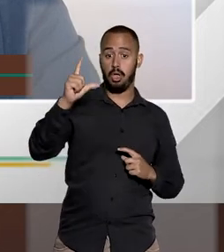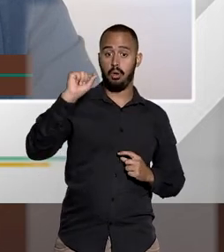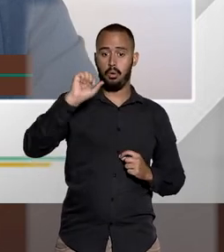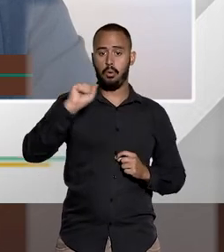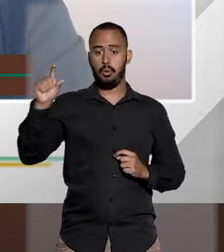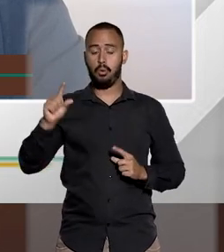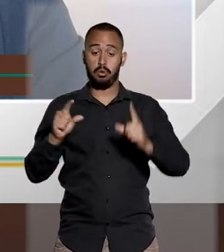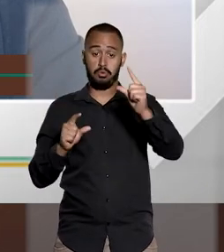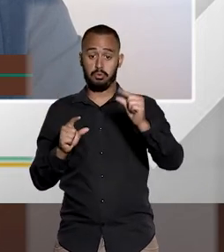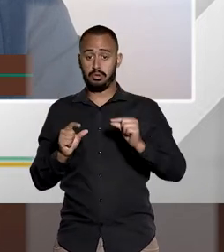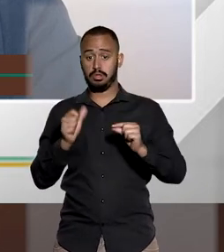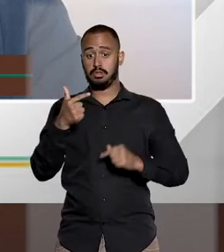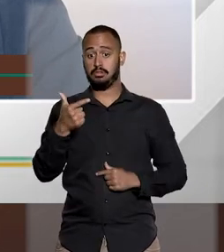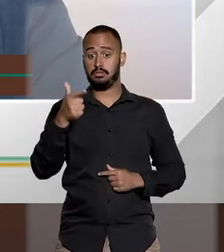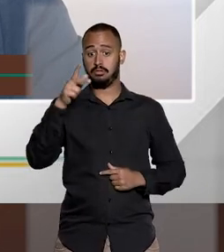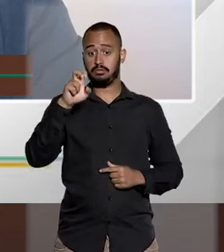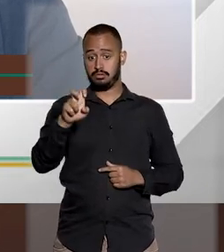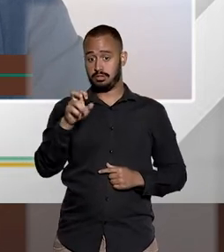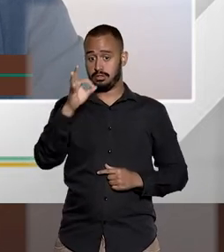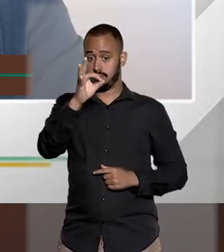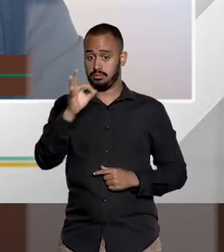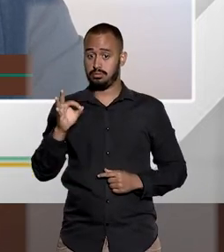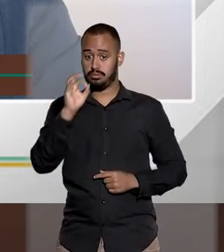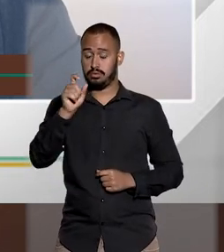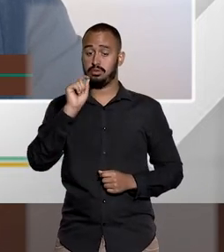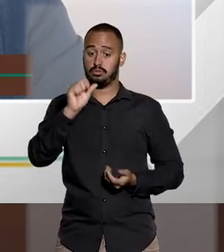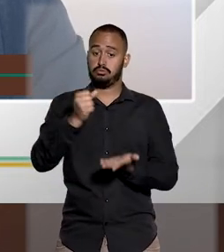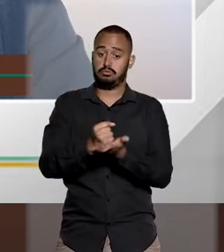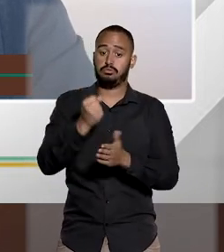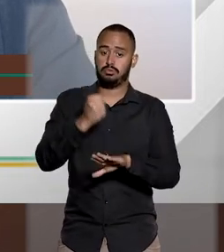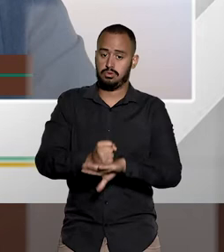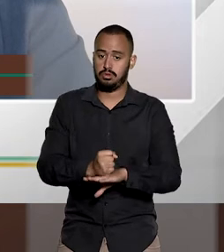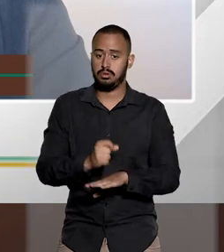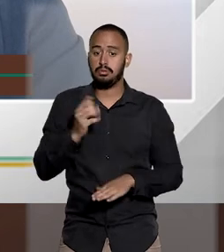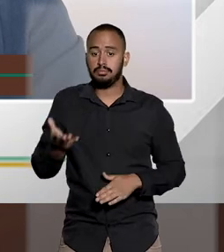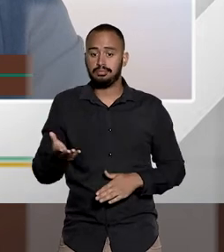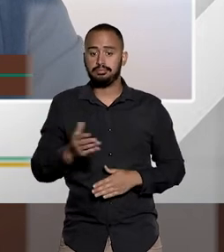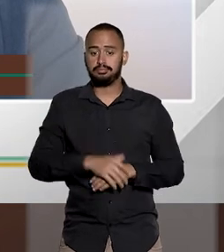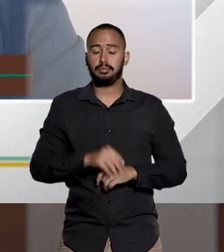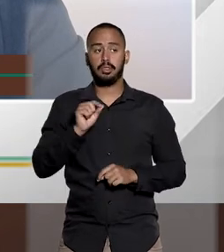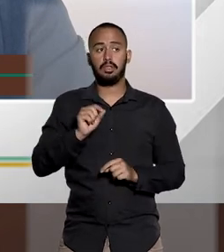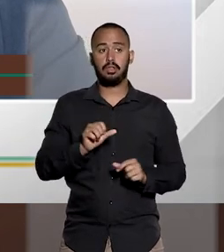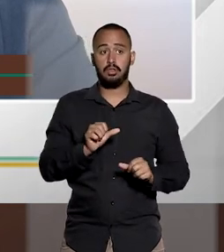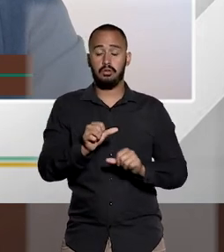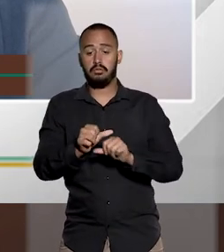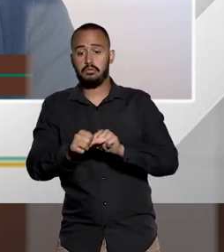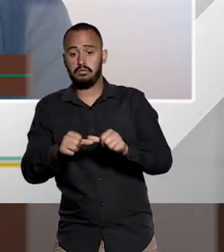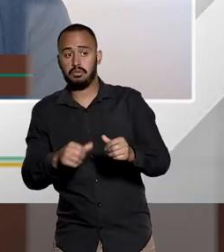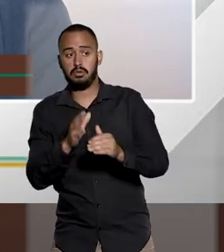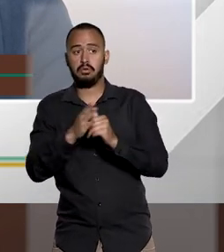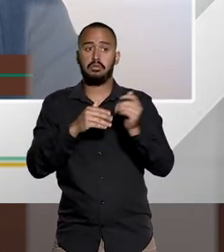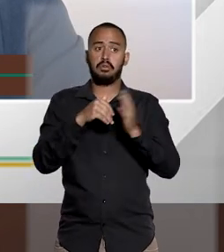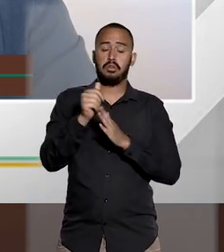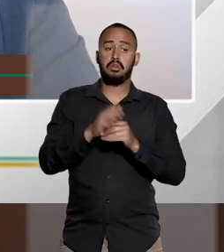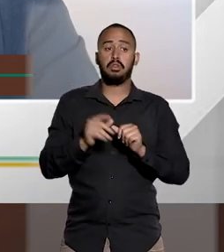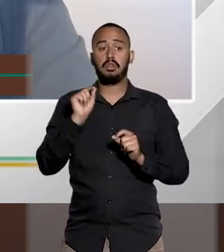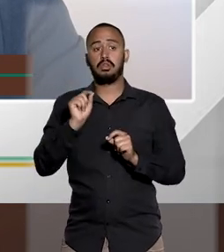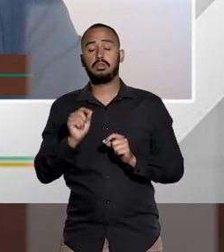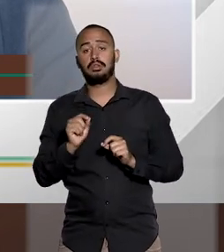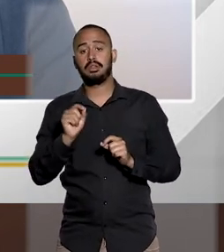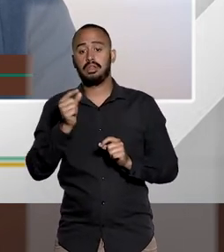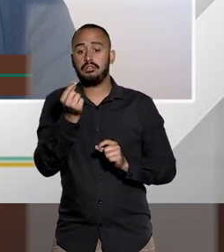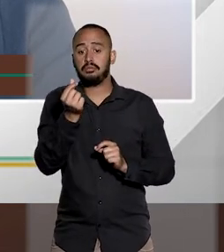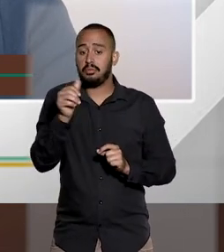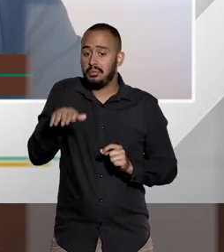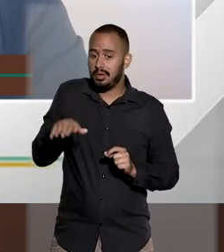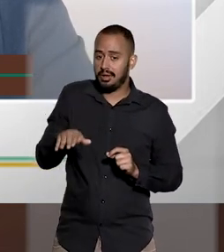de 25% dos contratos no geral, e no caso de reformas, né, nunca tem reforma que fica mais barata,